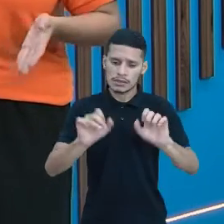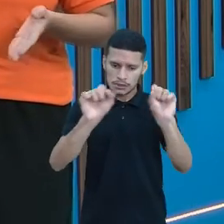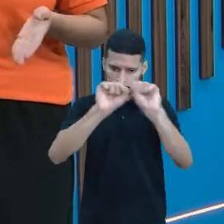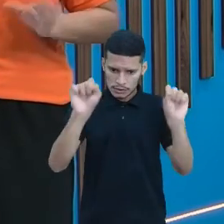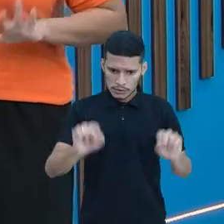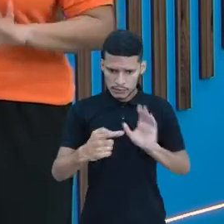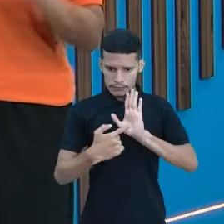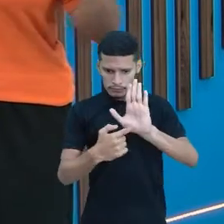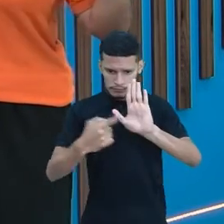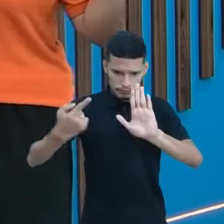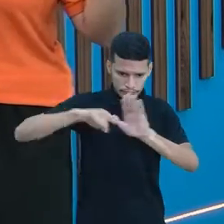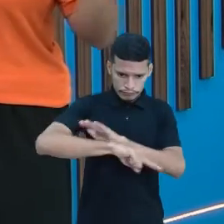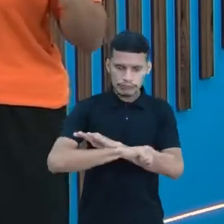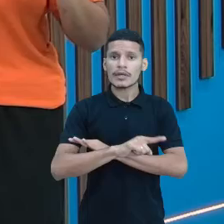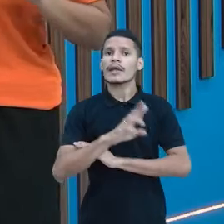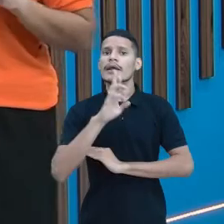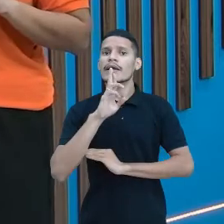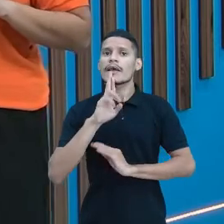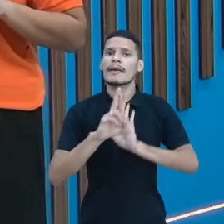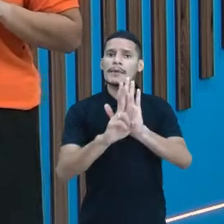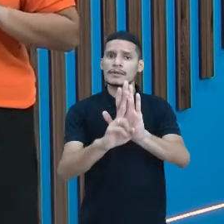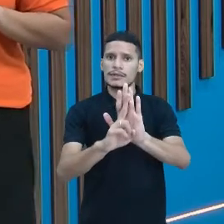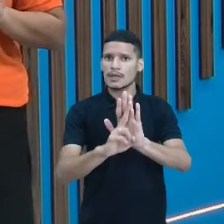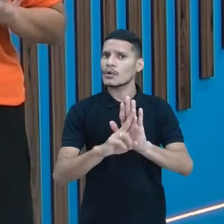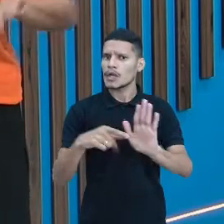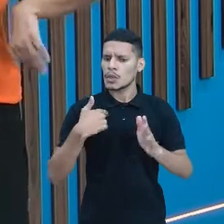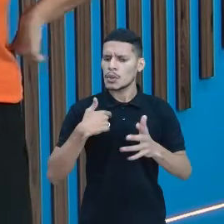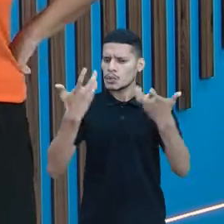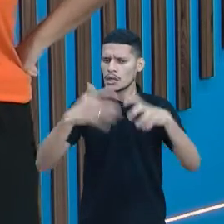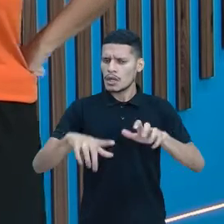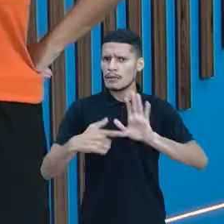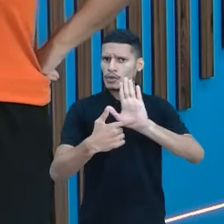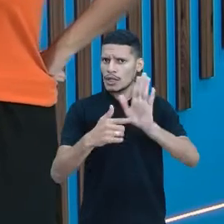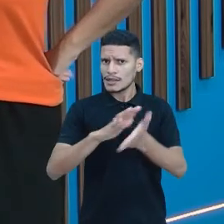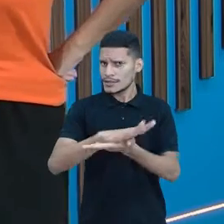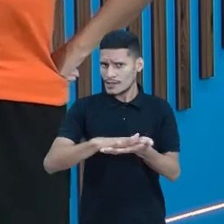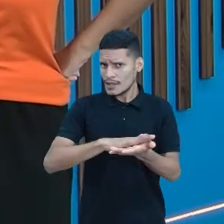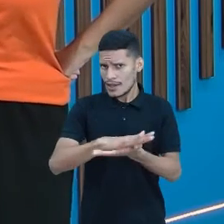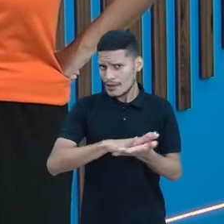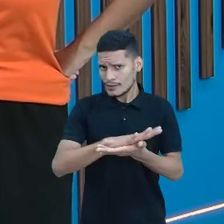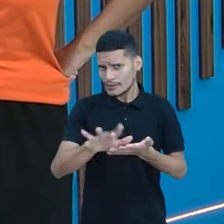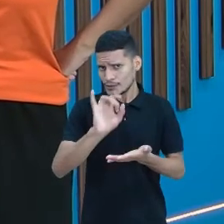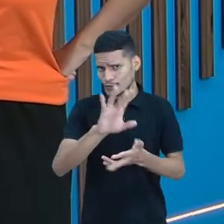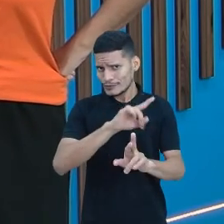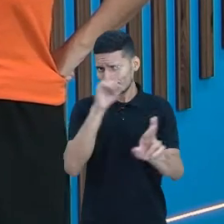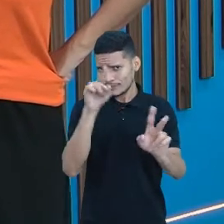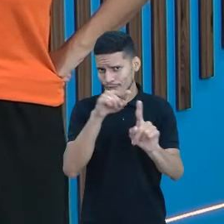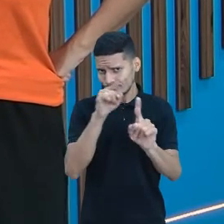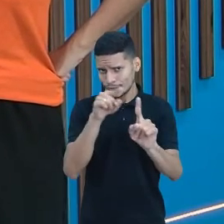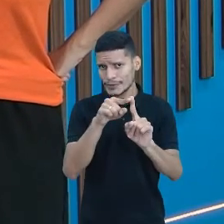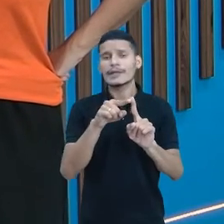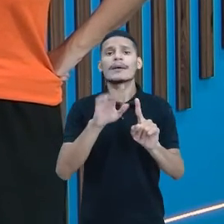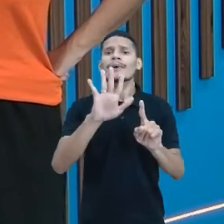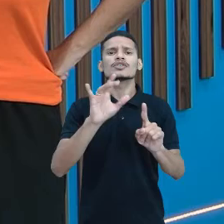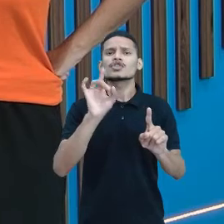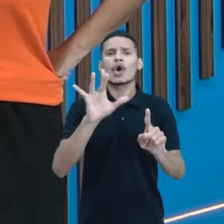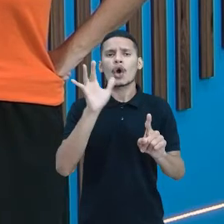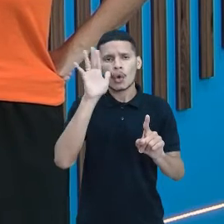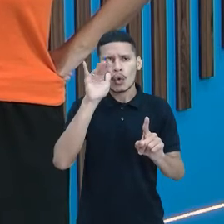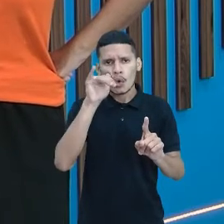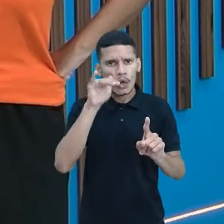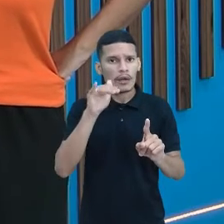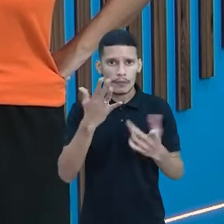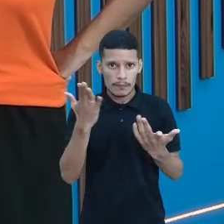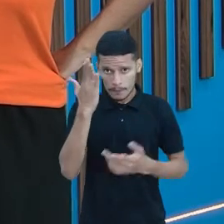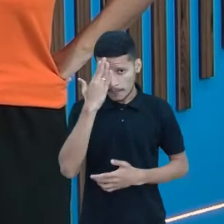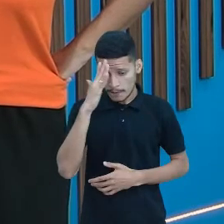representação. Eu não quis trazer, eu não estou objetivando particularmente nada com isso, além da curiosidade. E